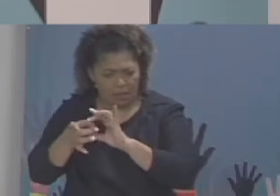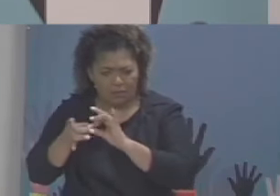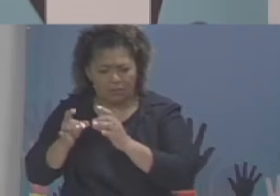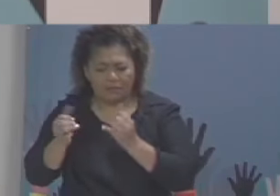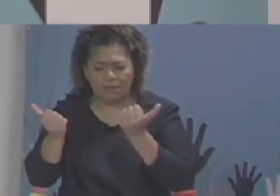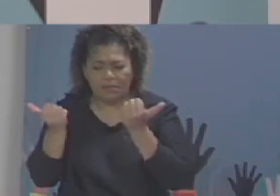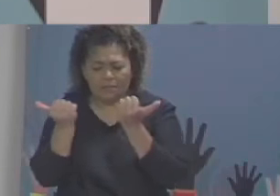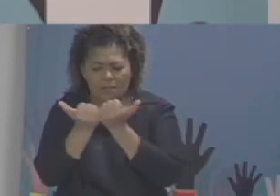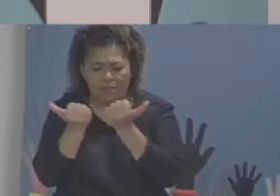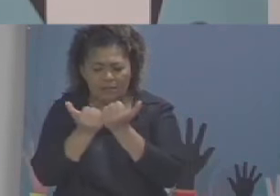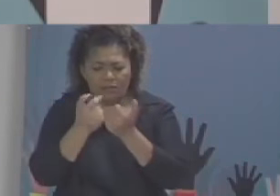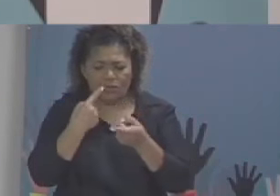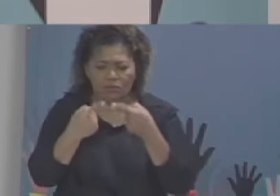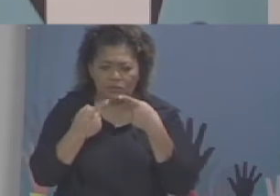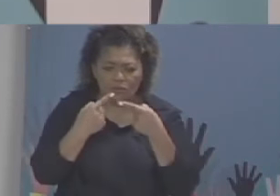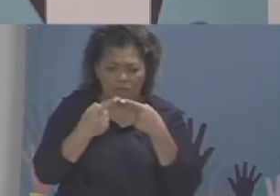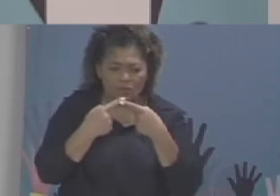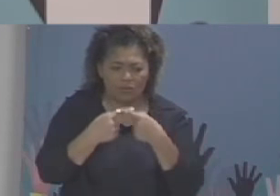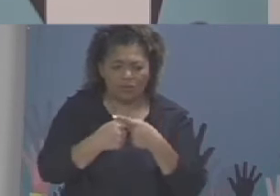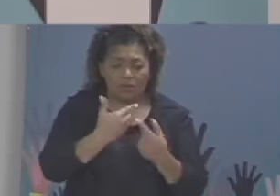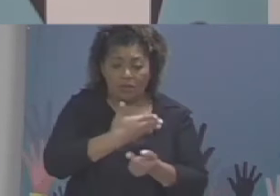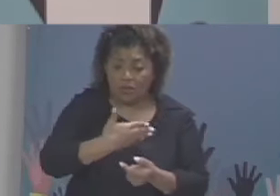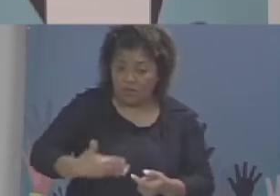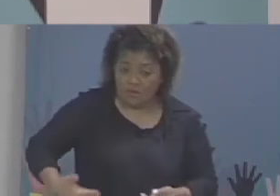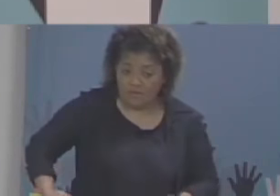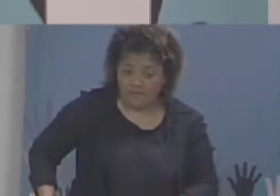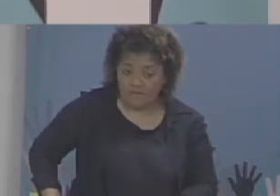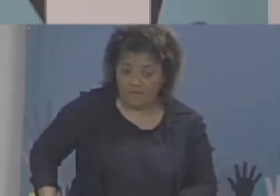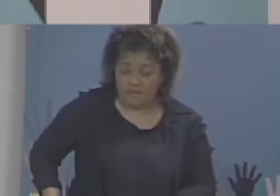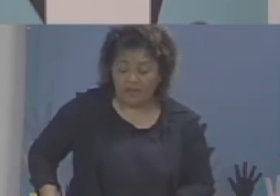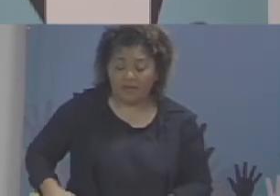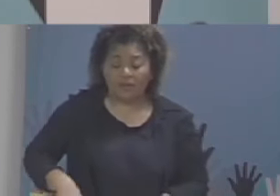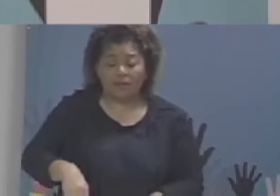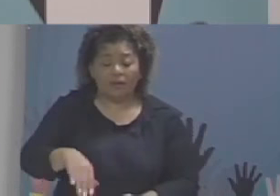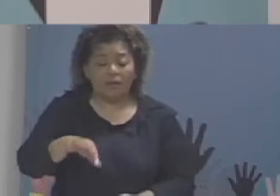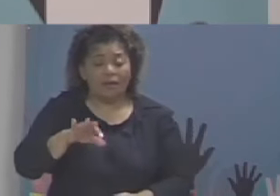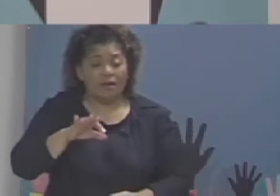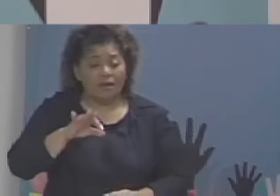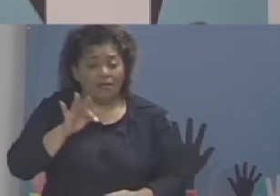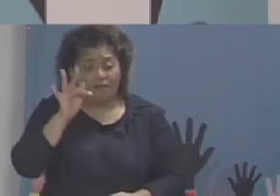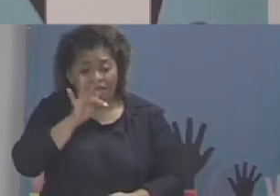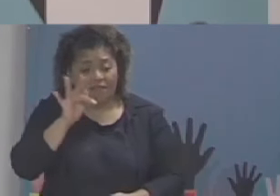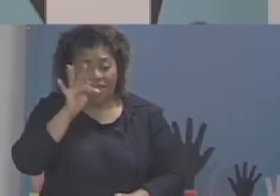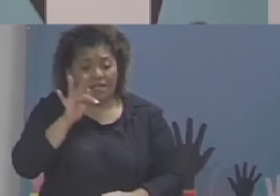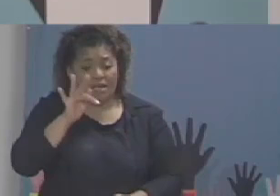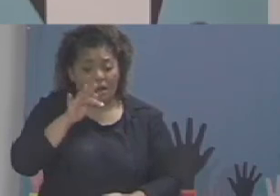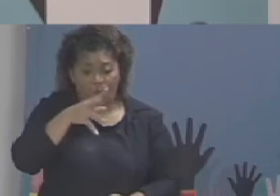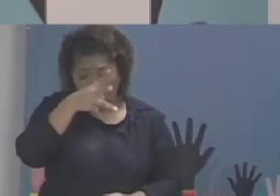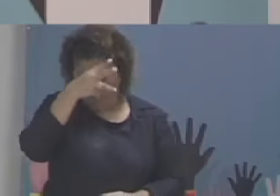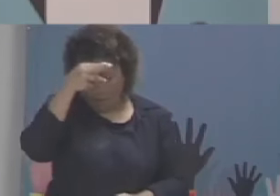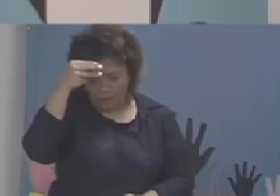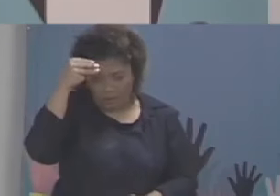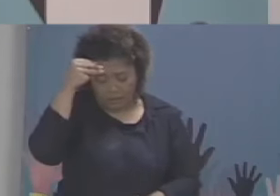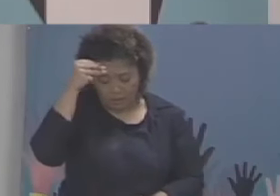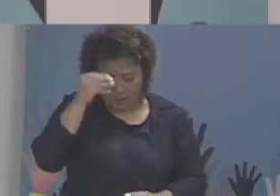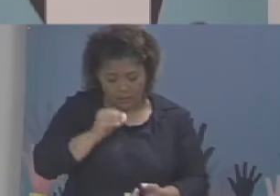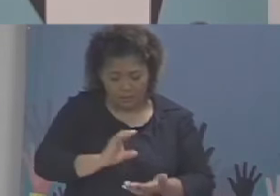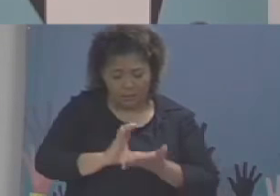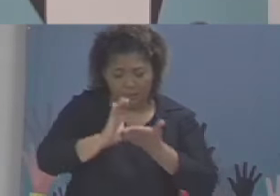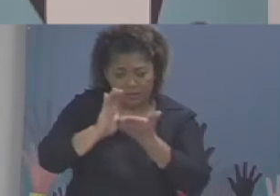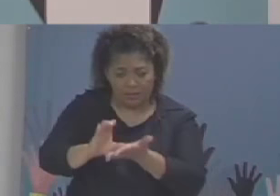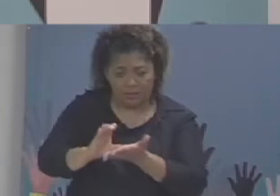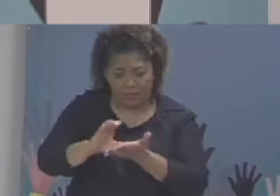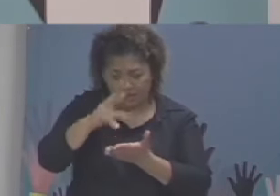Executivo Legislativo sobre a possibilidade de maior participação cívica de estrangeiros, deve o Conselho Federal de Psicologia manter